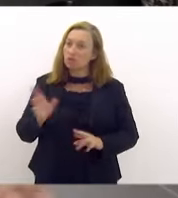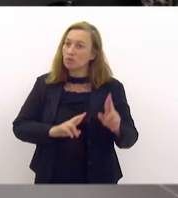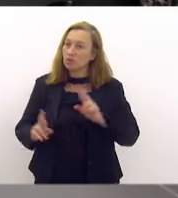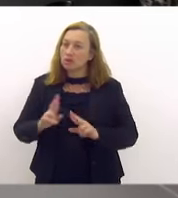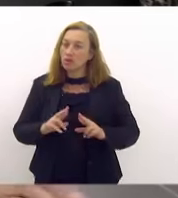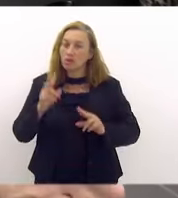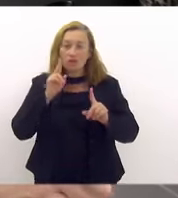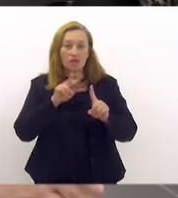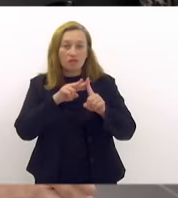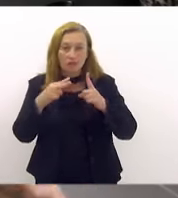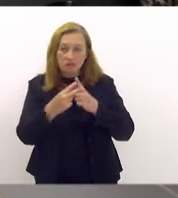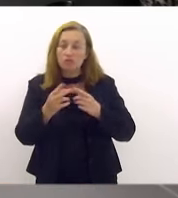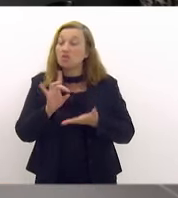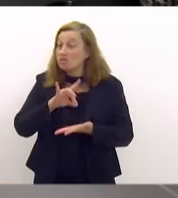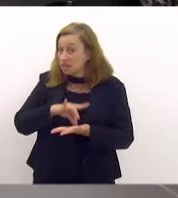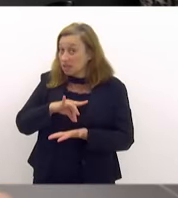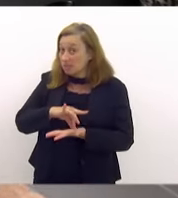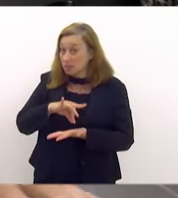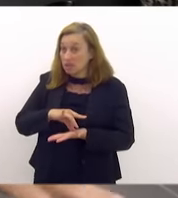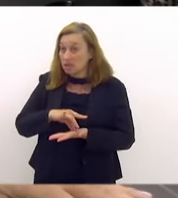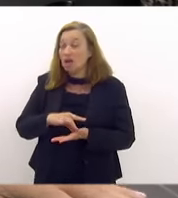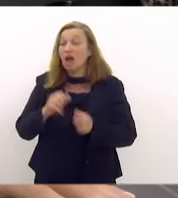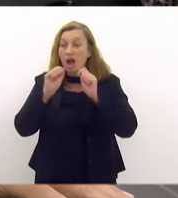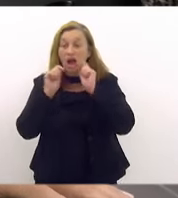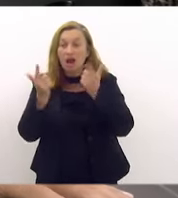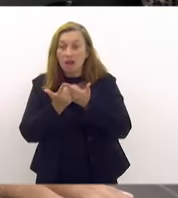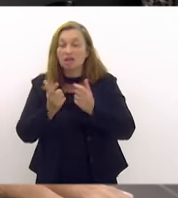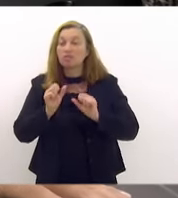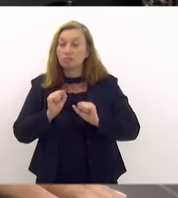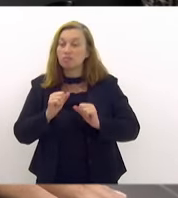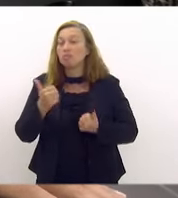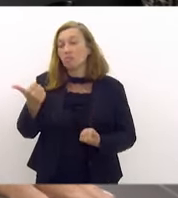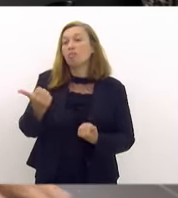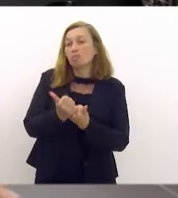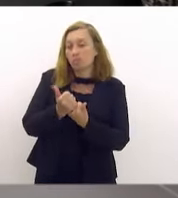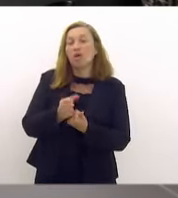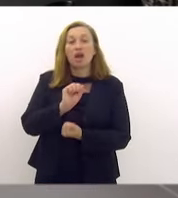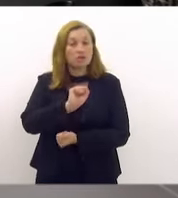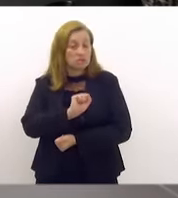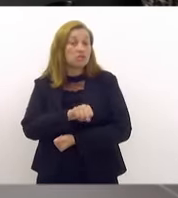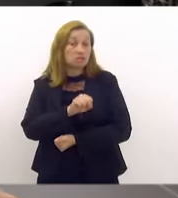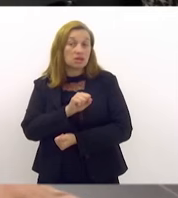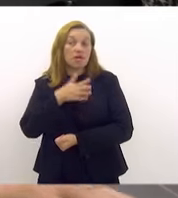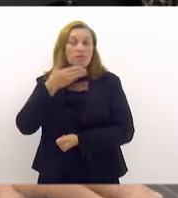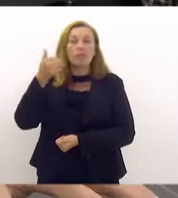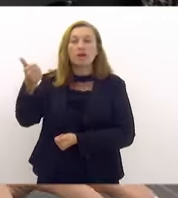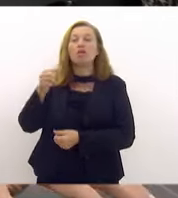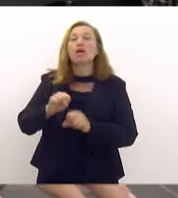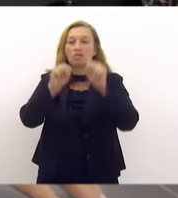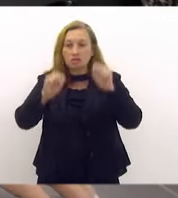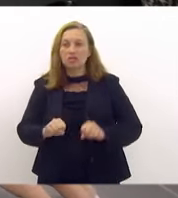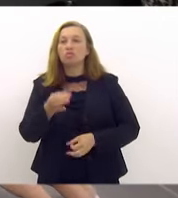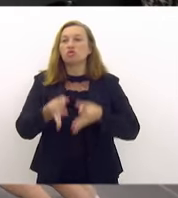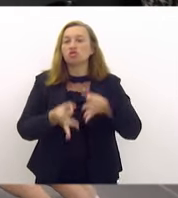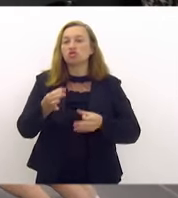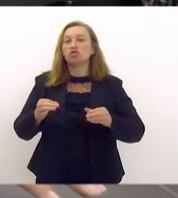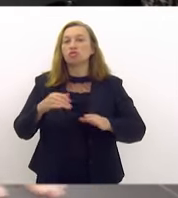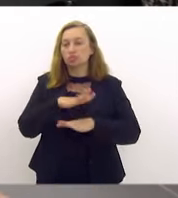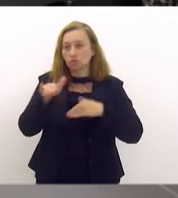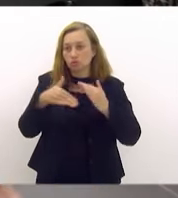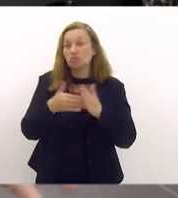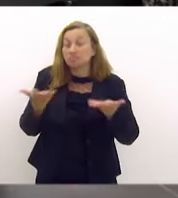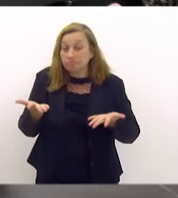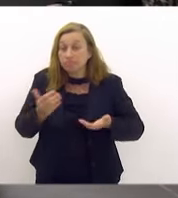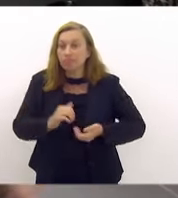vista no sentido de que realmente a a alerge tem como colaborar para melhorar esse sistema de justiça como um todo tá